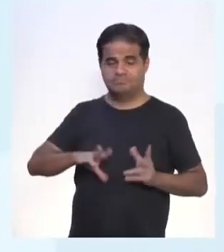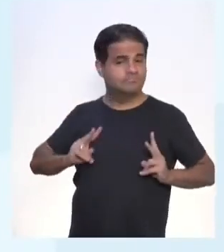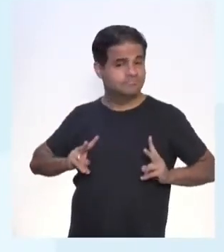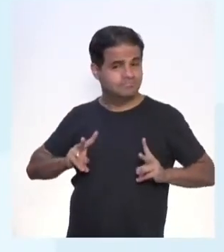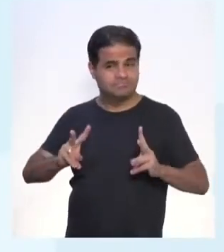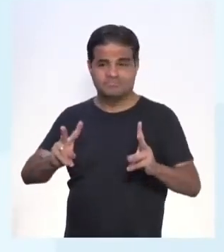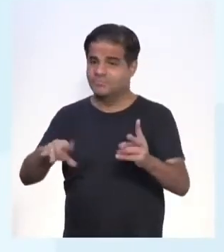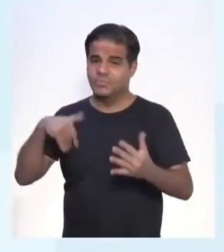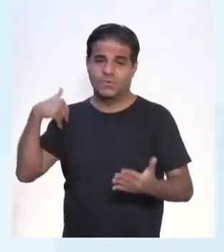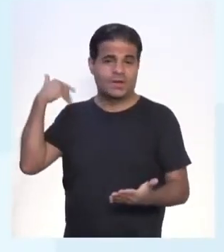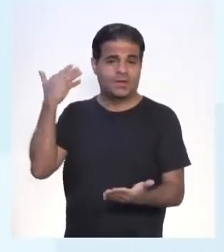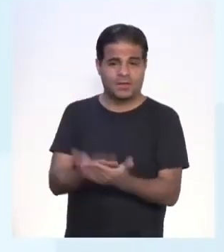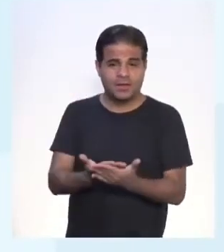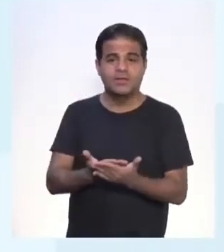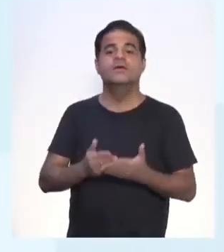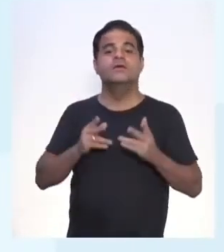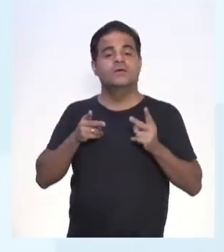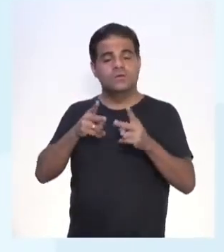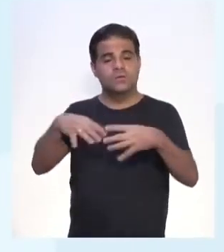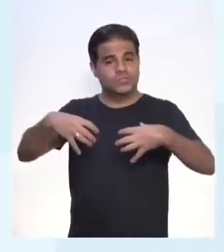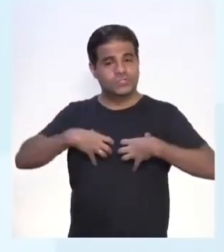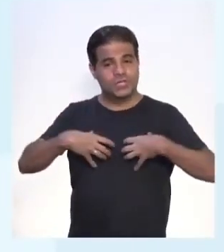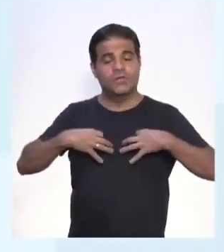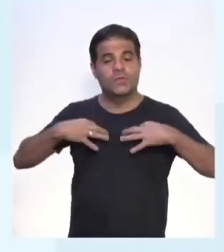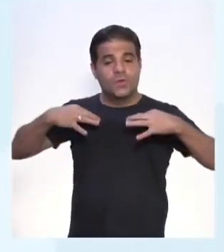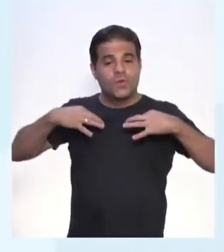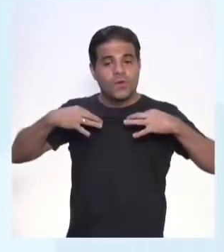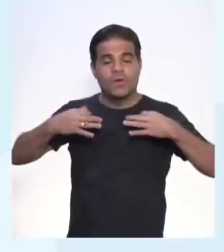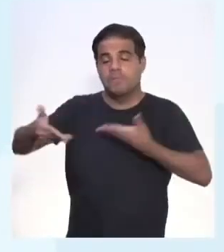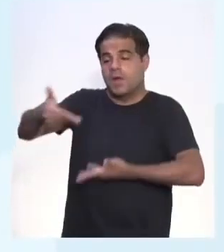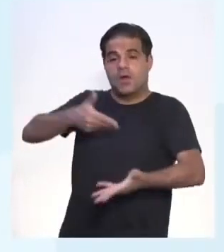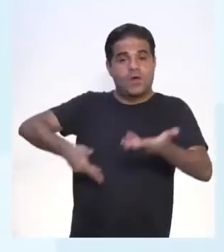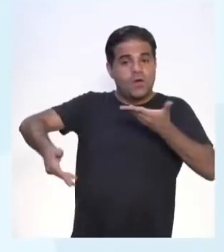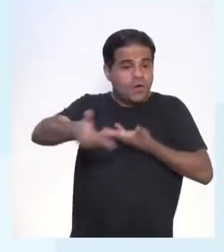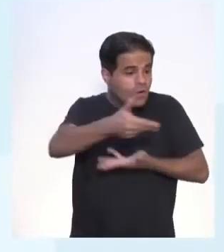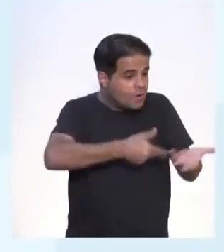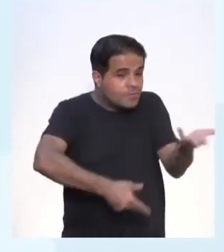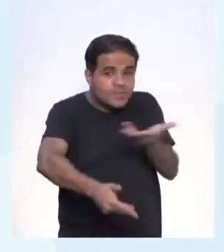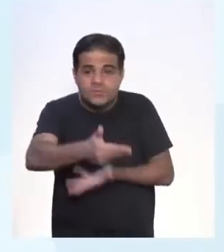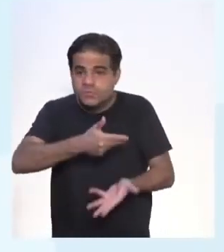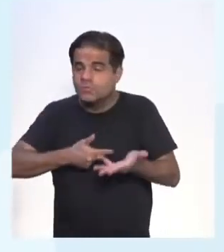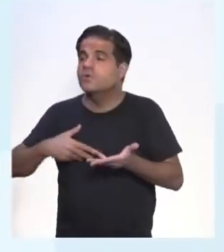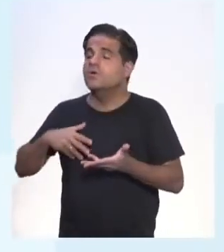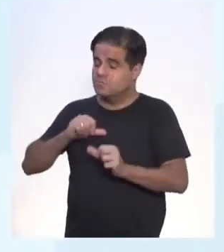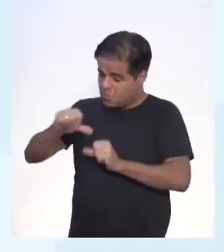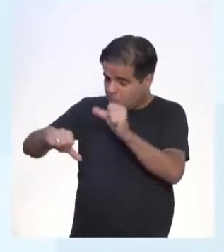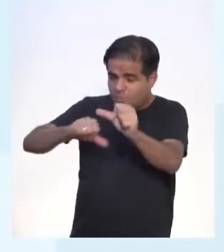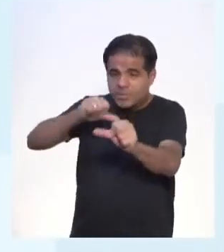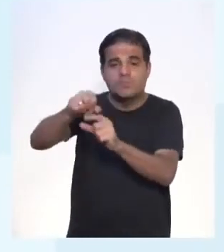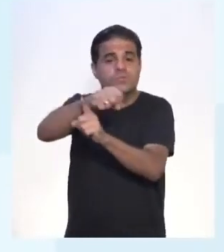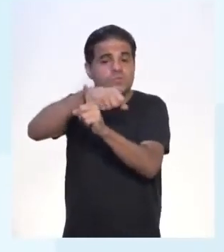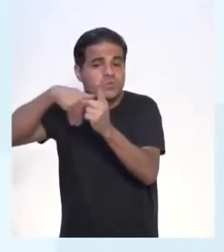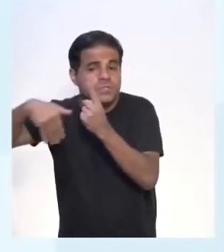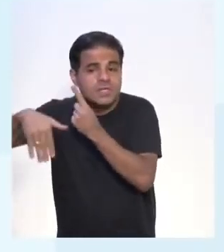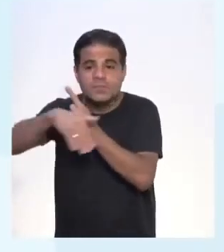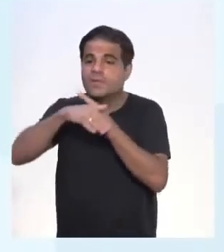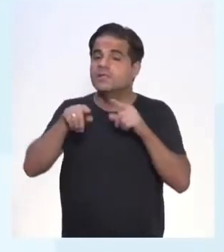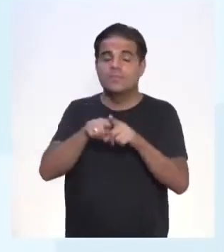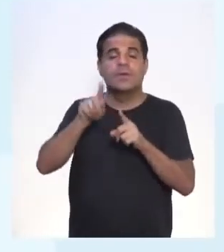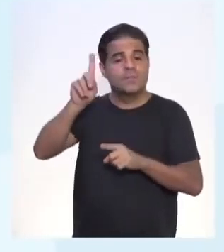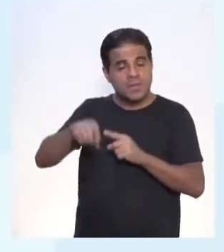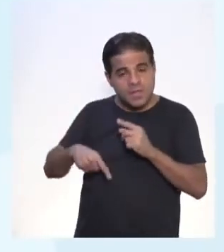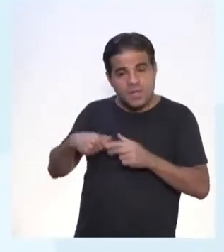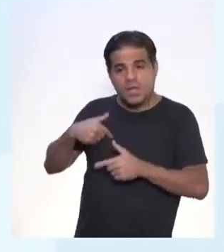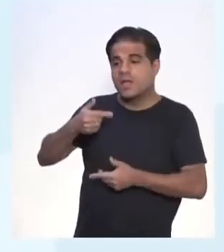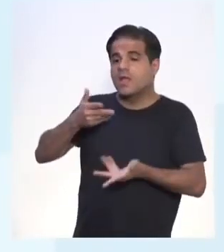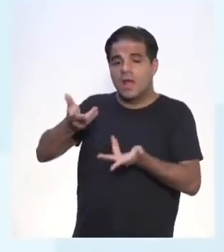exemplo, mas a maneira com que a gente se veste, as nossas relações foram modificadas. né? Socialmente, por causa que elas são fruto das